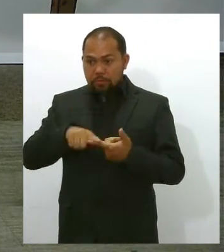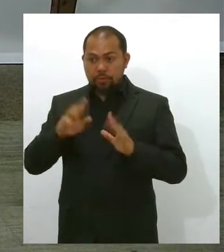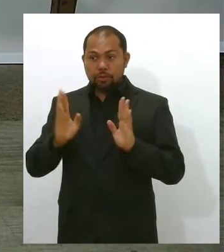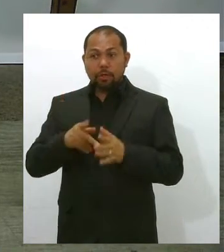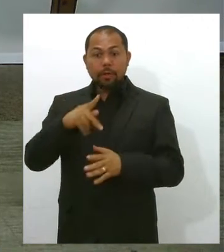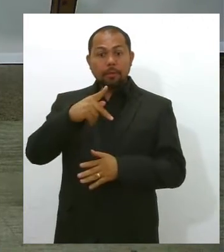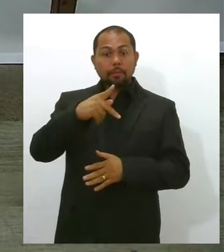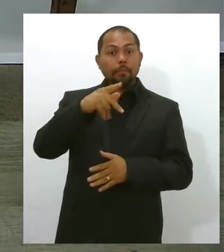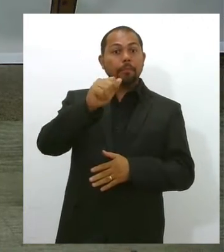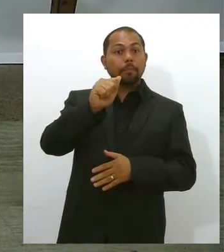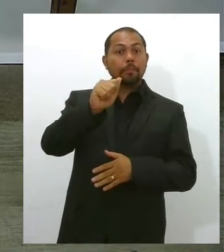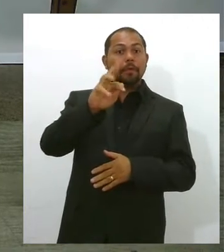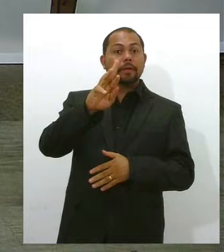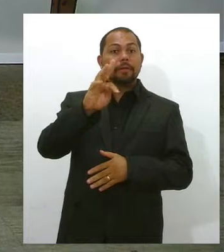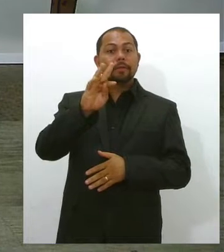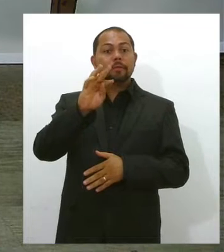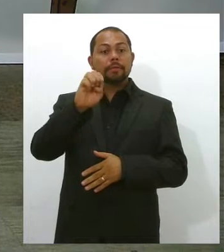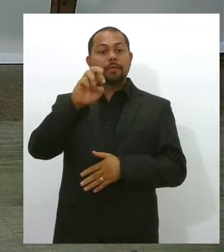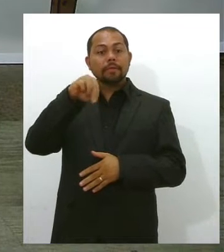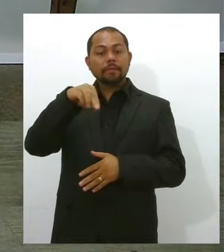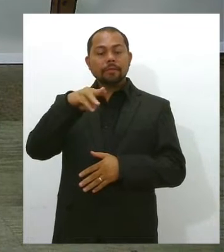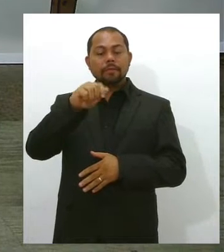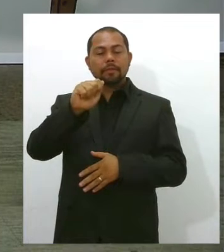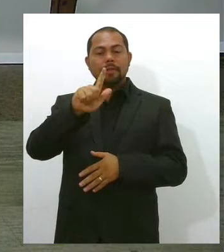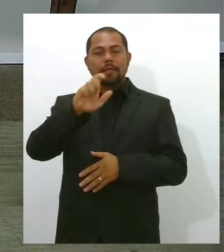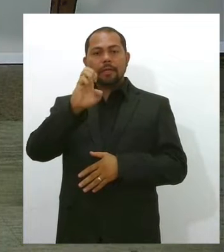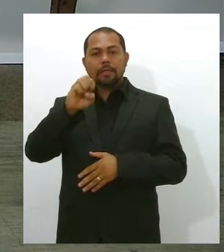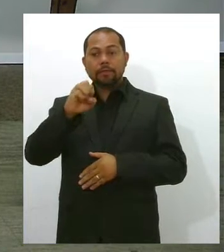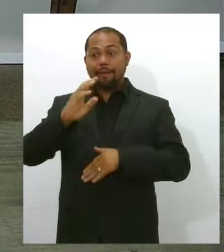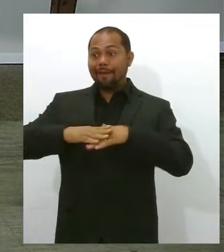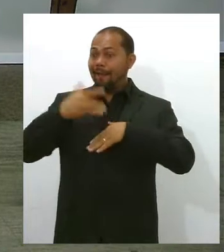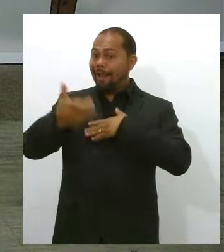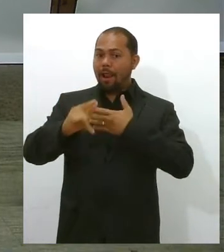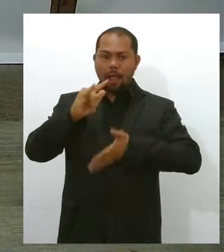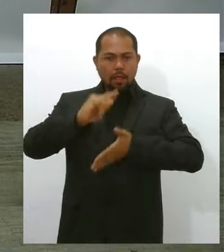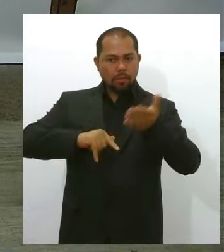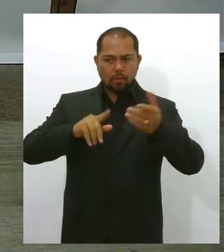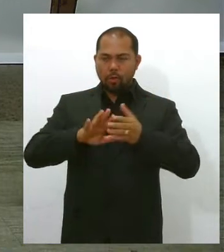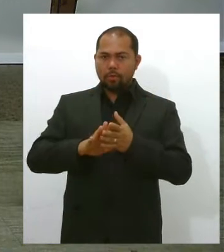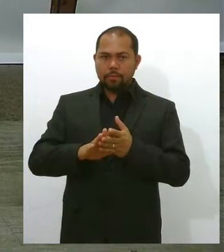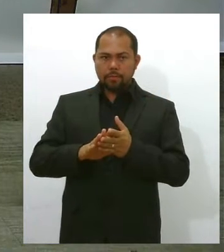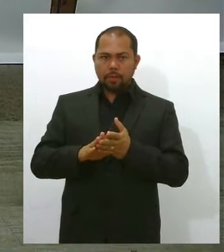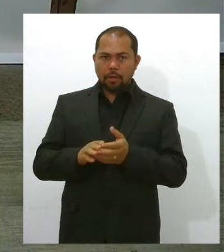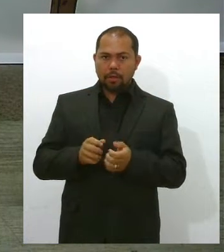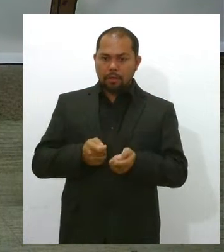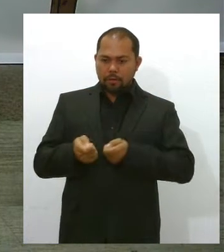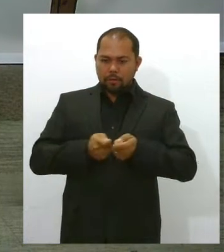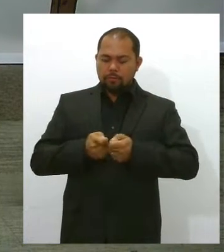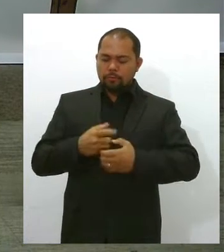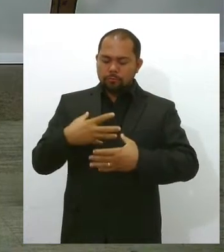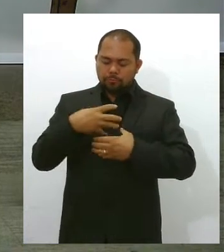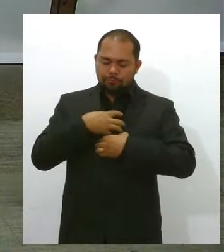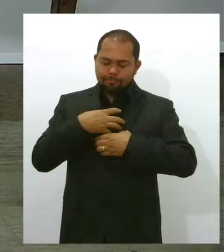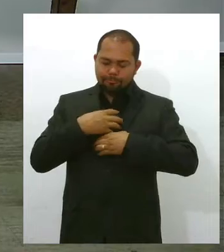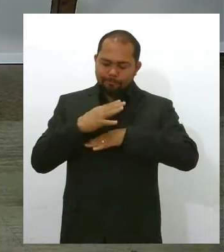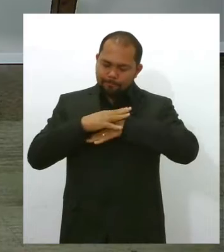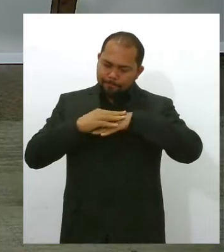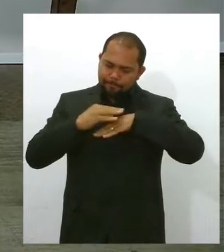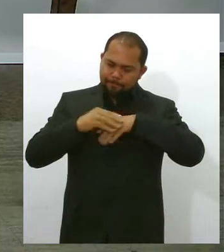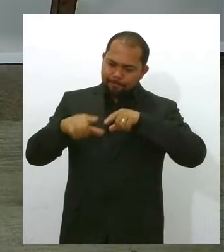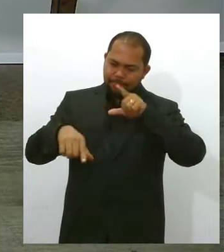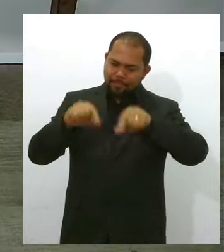do registro ou relação jurídica. É algo do domínio do afeto, de escolha, de reflexão,